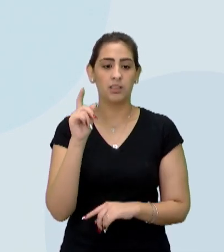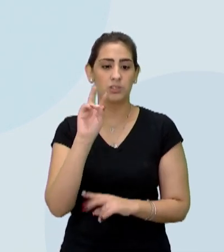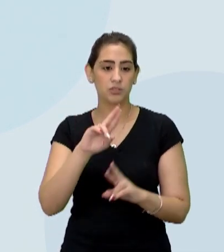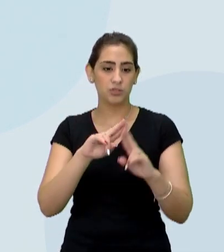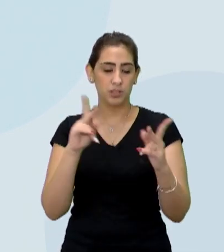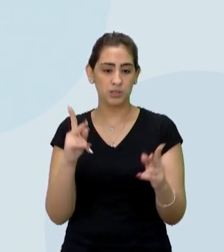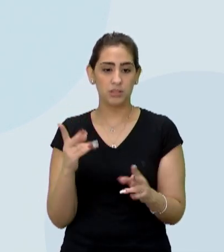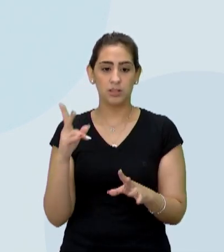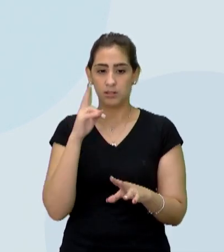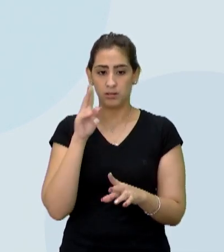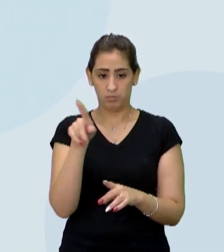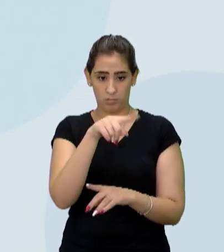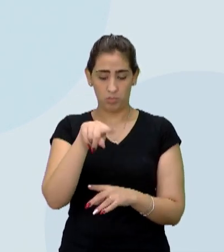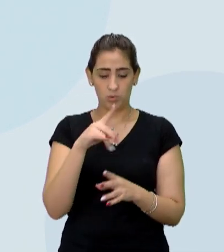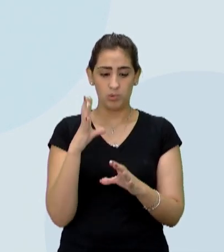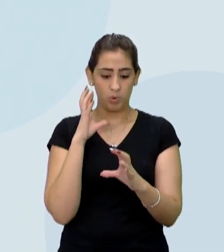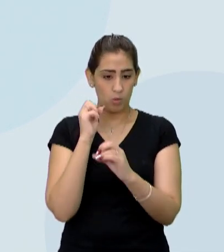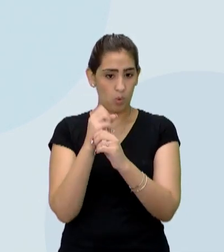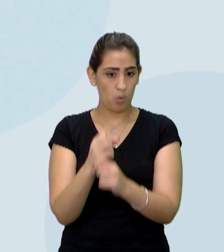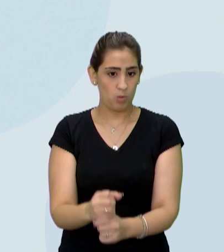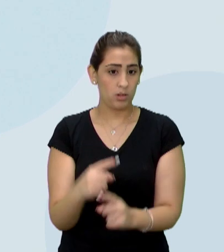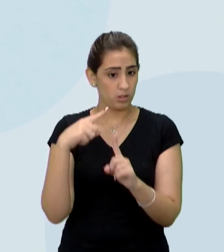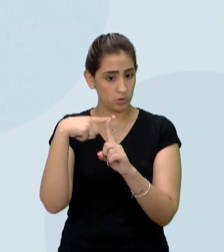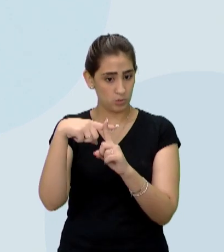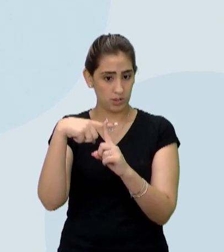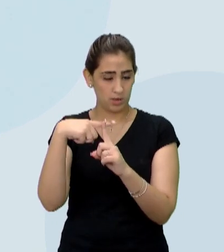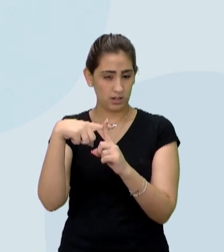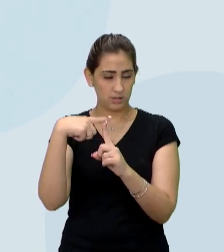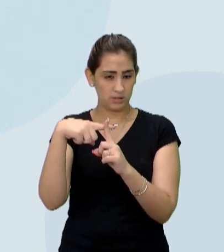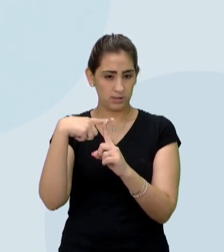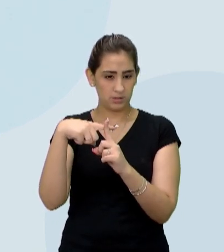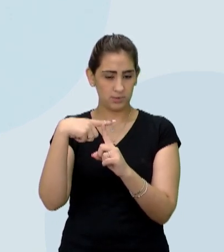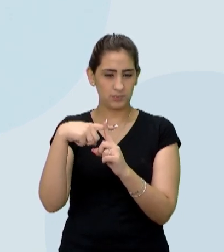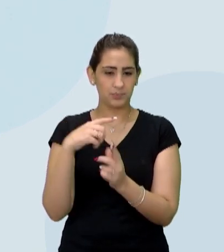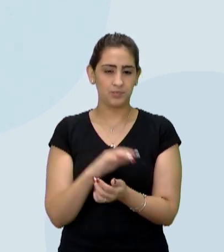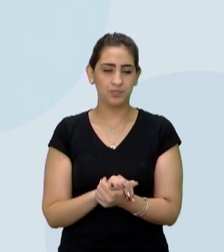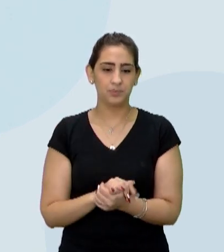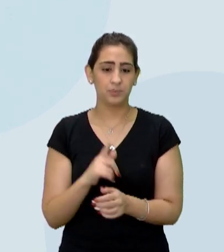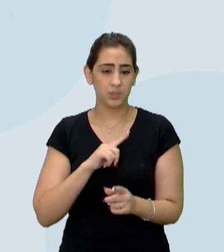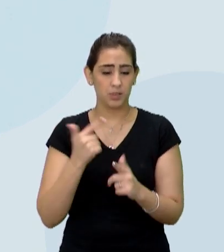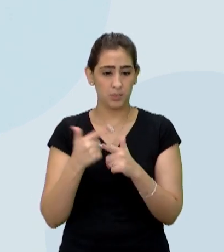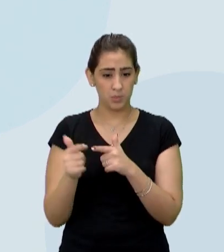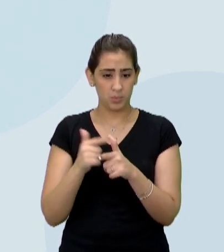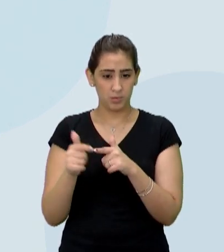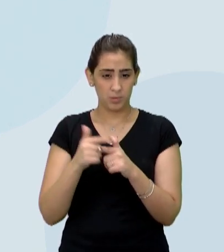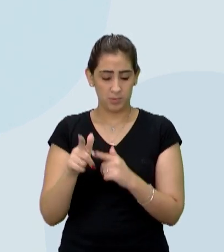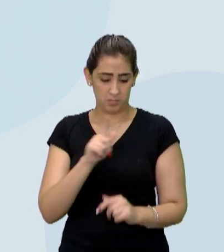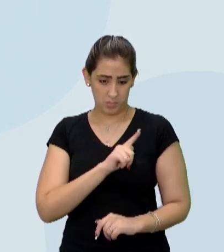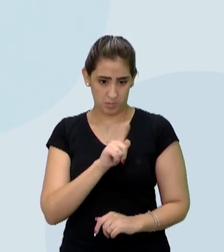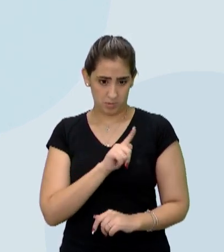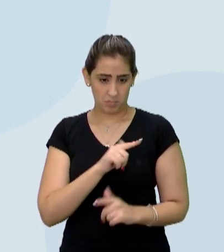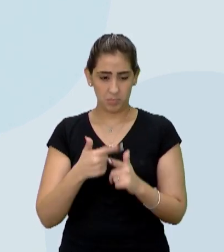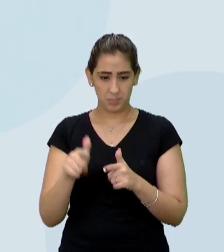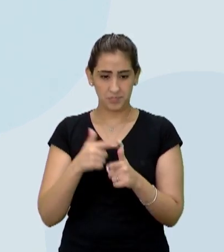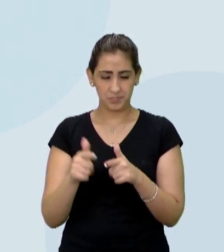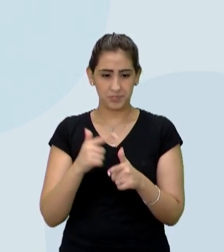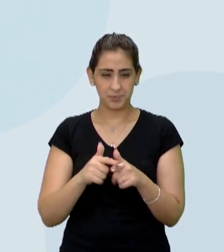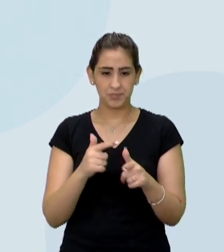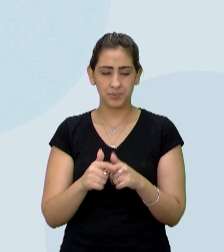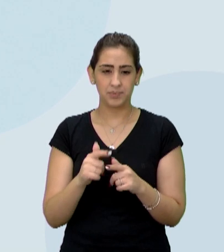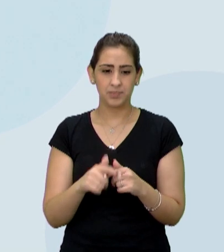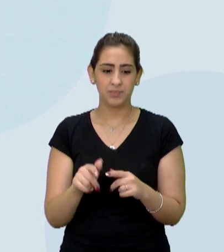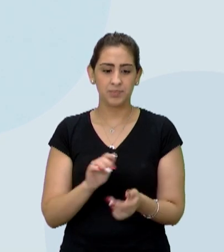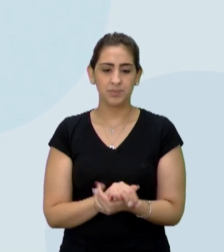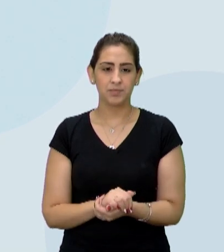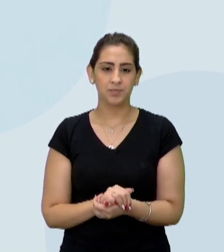à conta de subtração, né? Então, todas as vezes que vocês estiverem num probleminha, né, a resposta, a comanda da